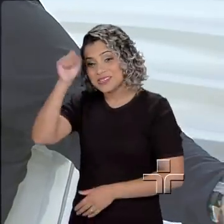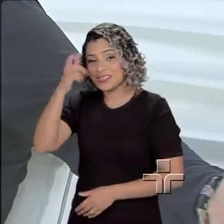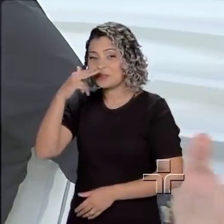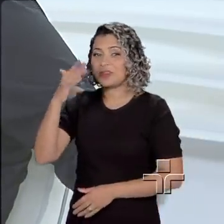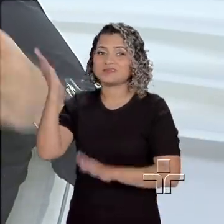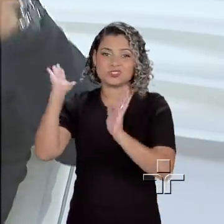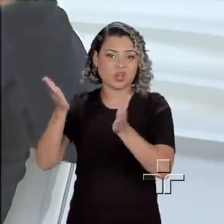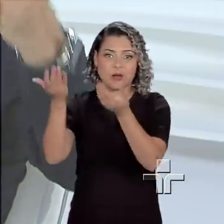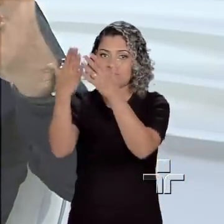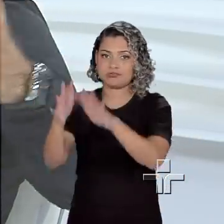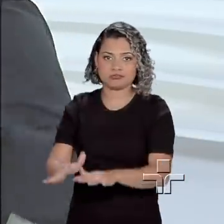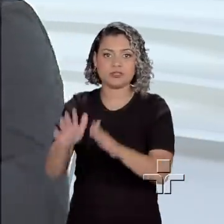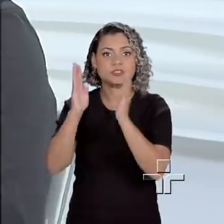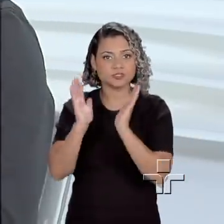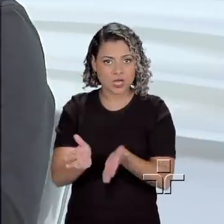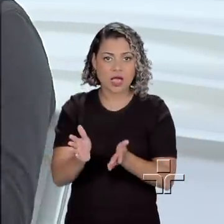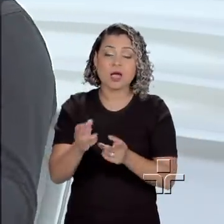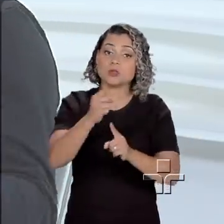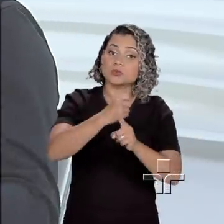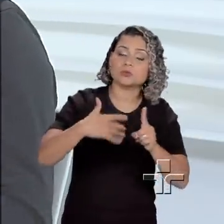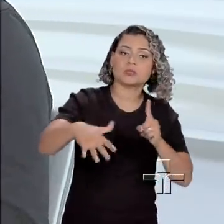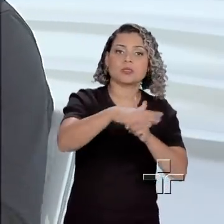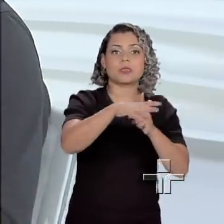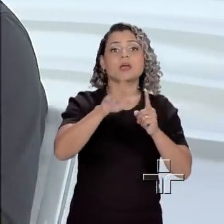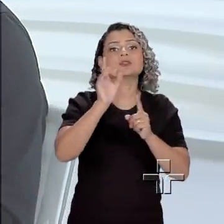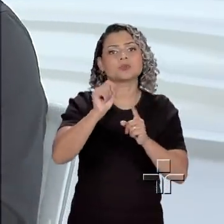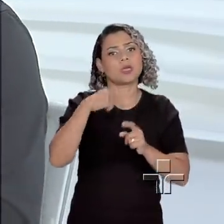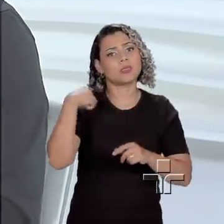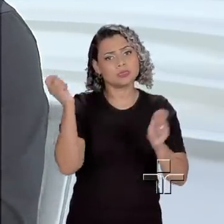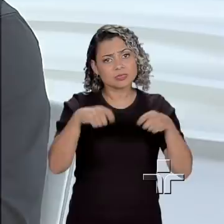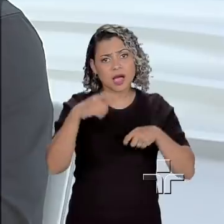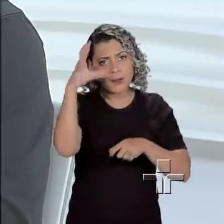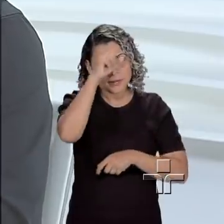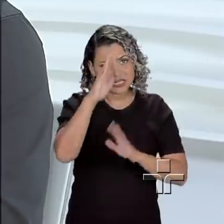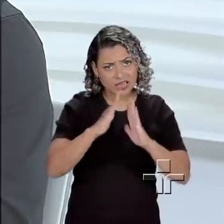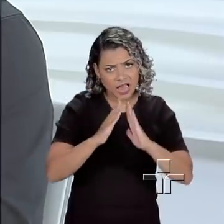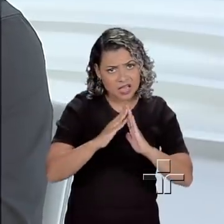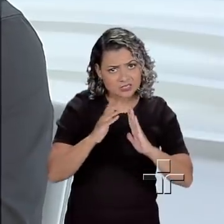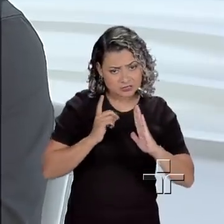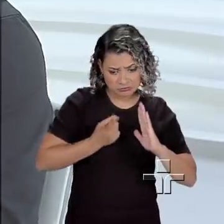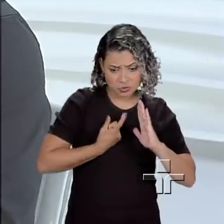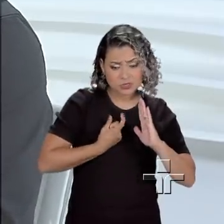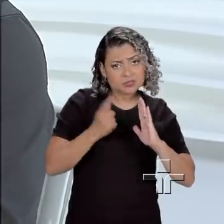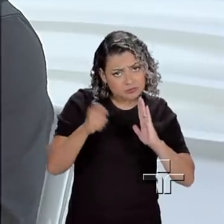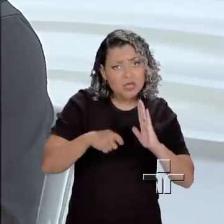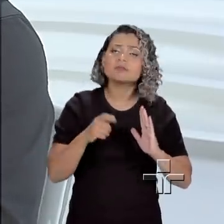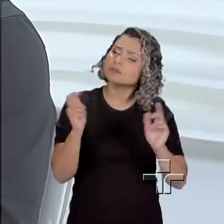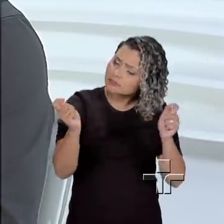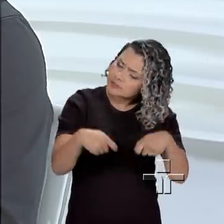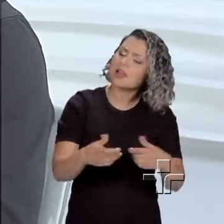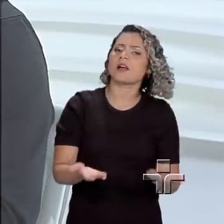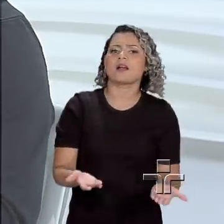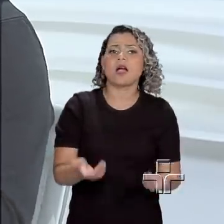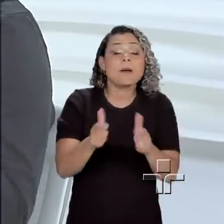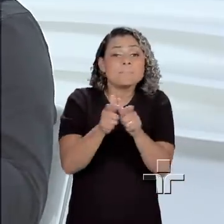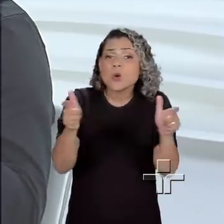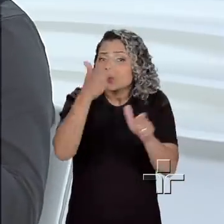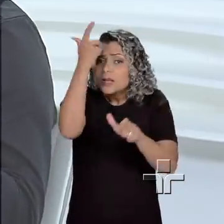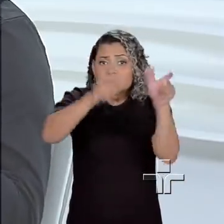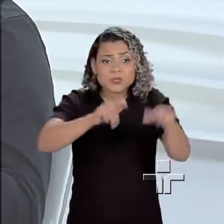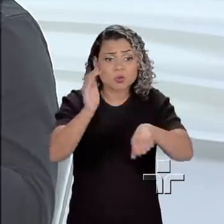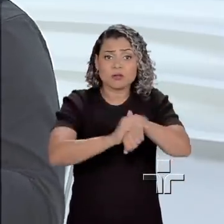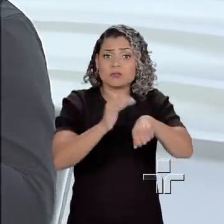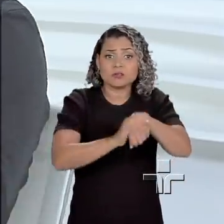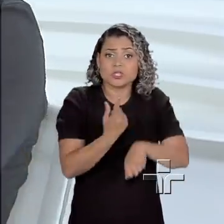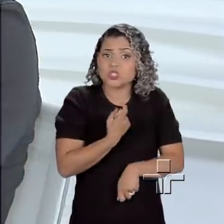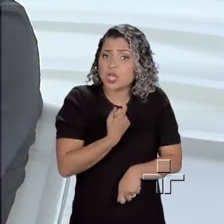articulação de pessoas numa sociedade maior. A gente pode aprender em casa, a maioria das pessoas, na realidade, aprende a maior parte das coisas elas próprias,